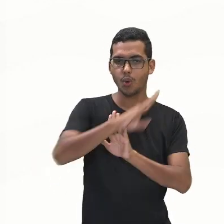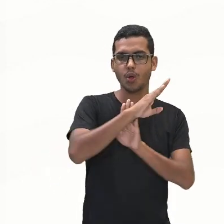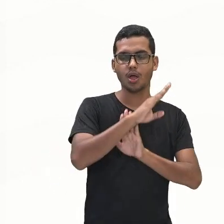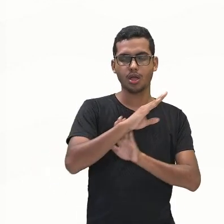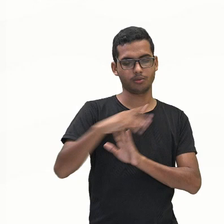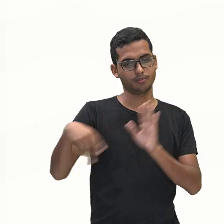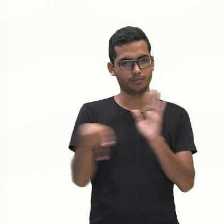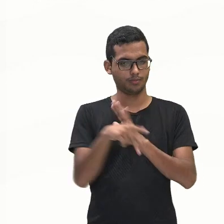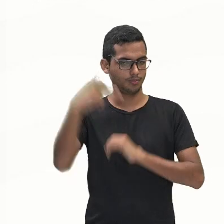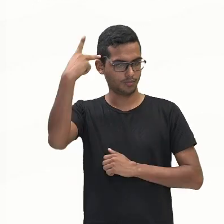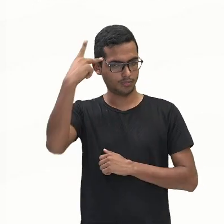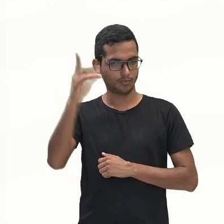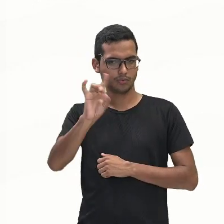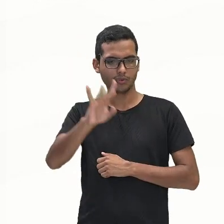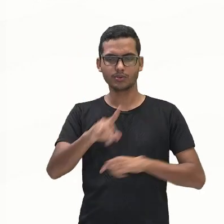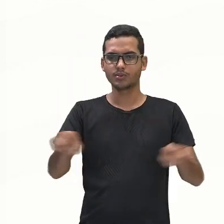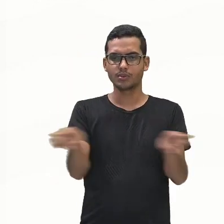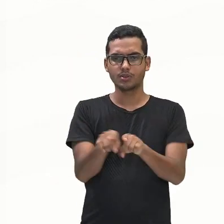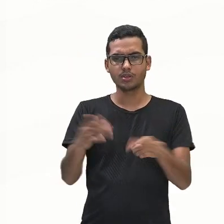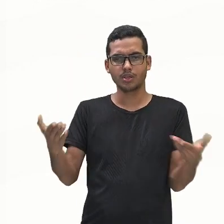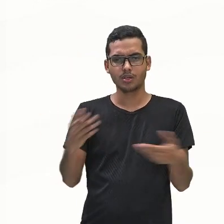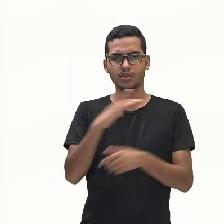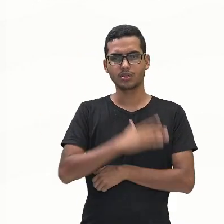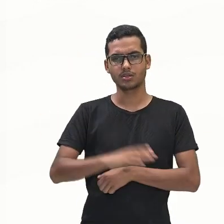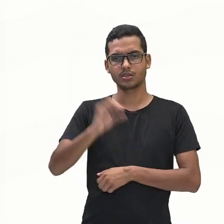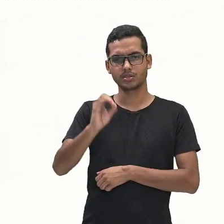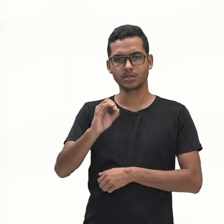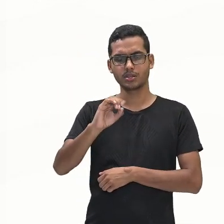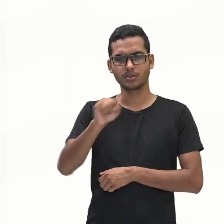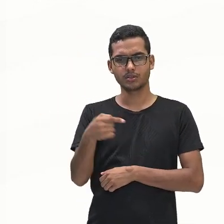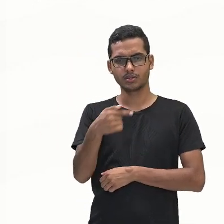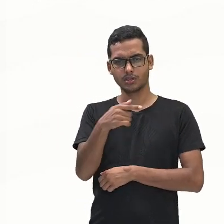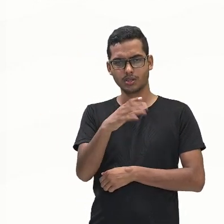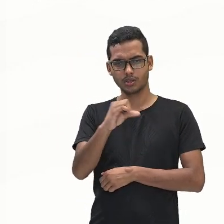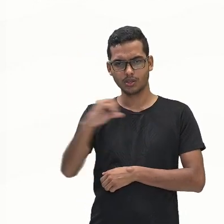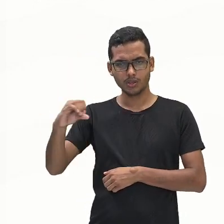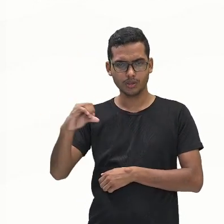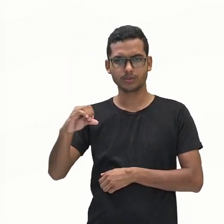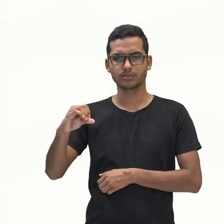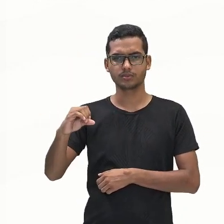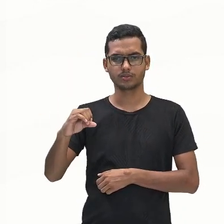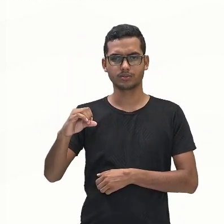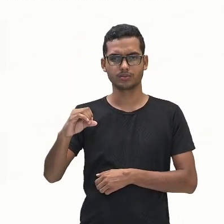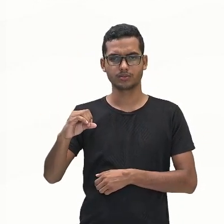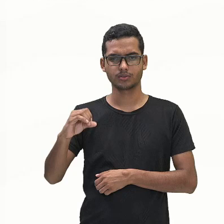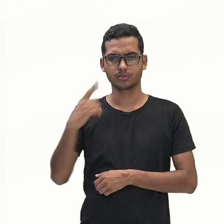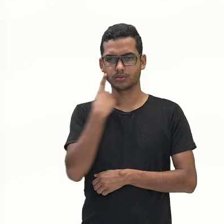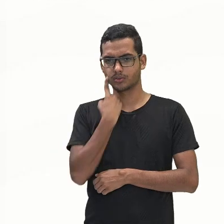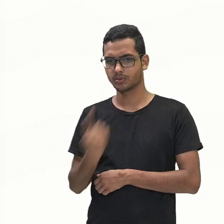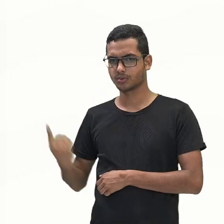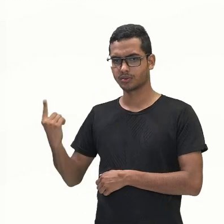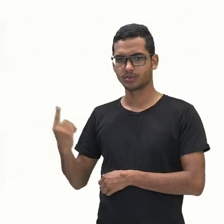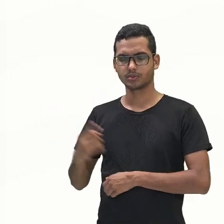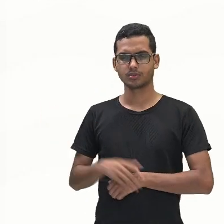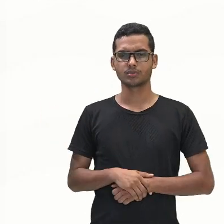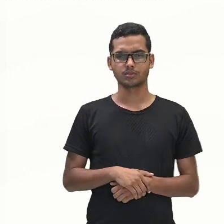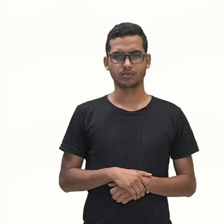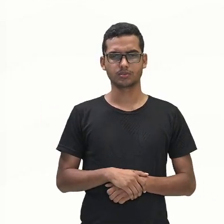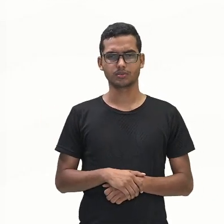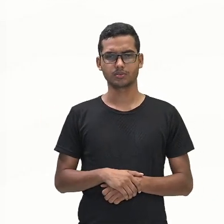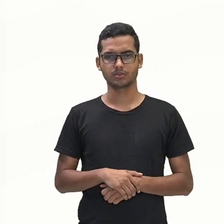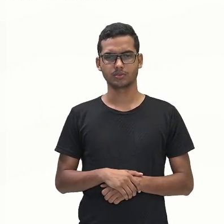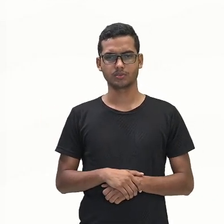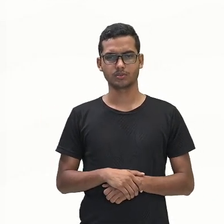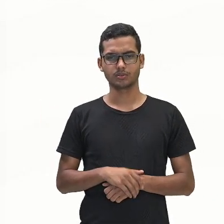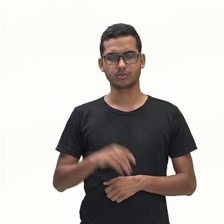entre 0,700 e 0,799, que é aqui um alto, e aqui o outro que é o